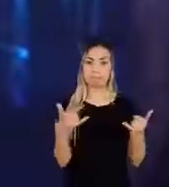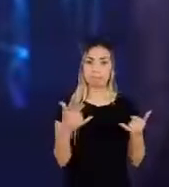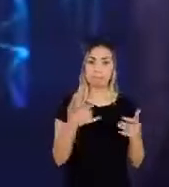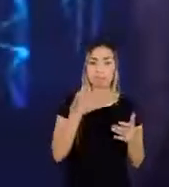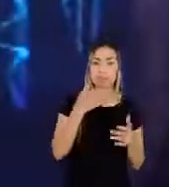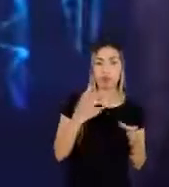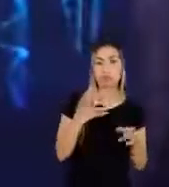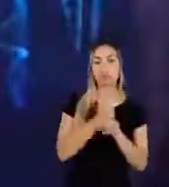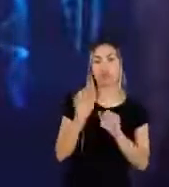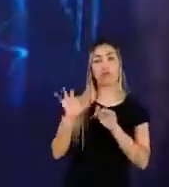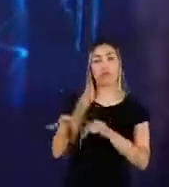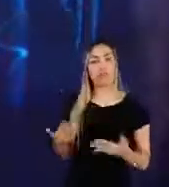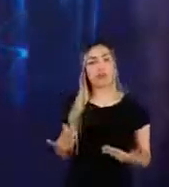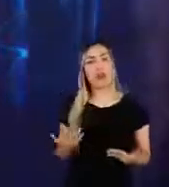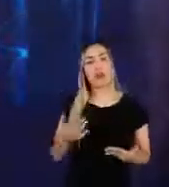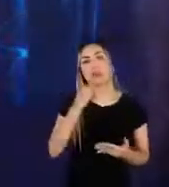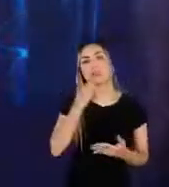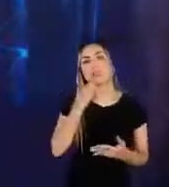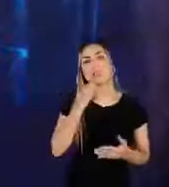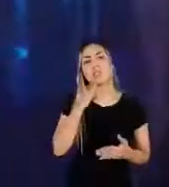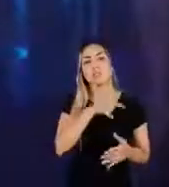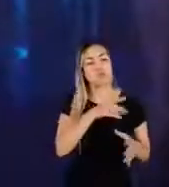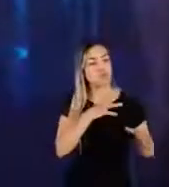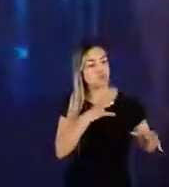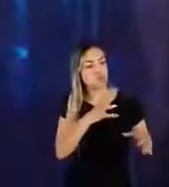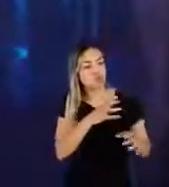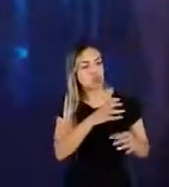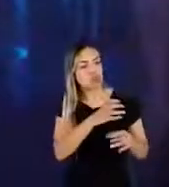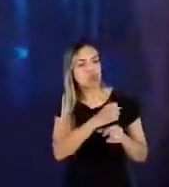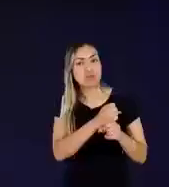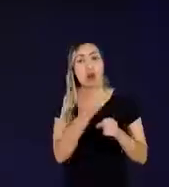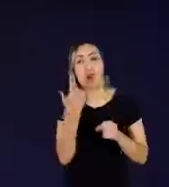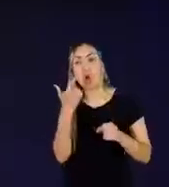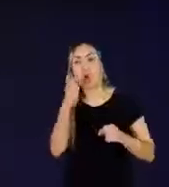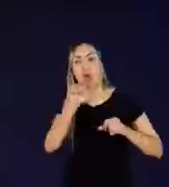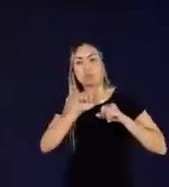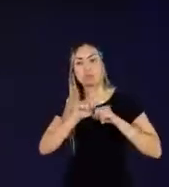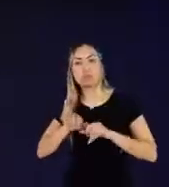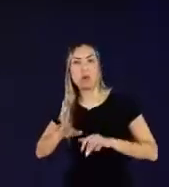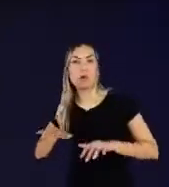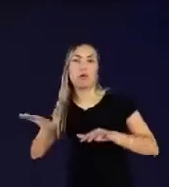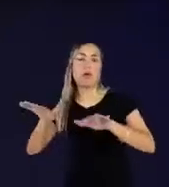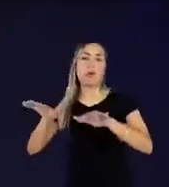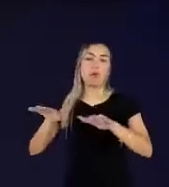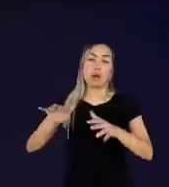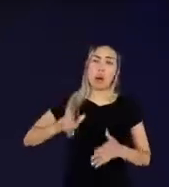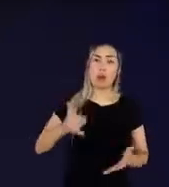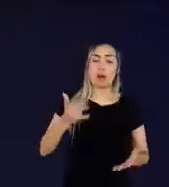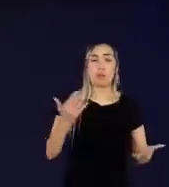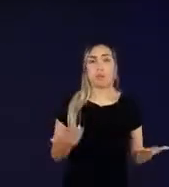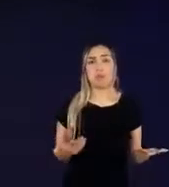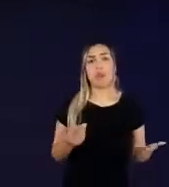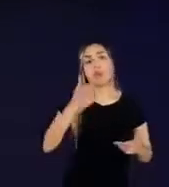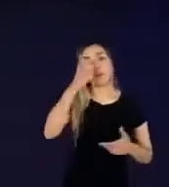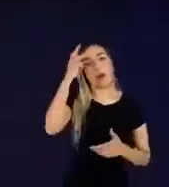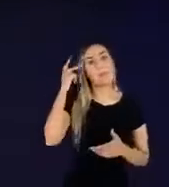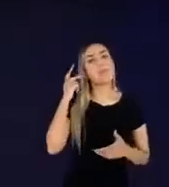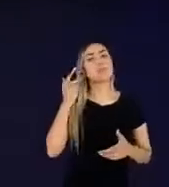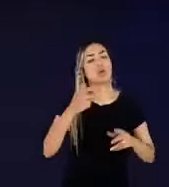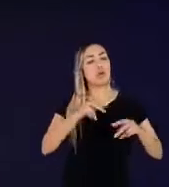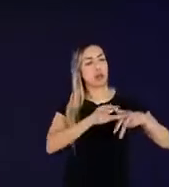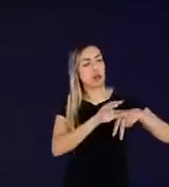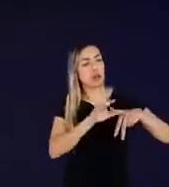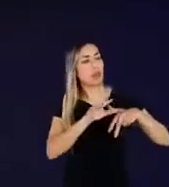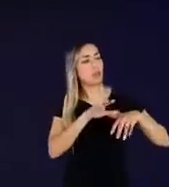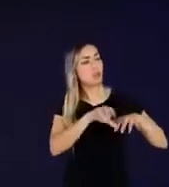No produto oriundo daquela manufatura, no produto oriundo do poder de consumo que as pessoas poderão adquirir a partir de